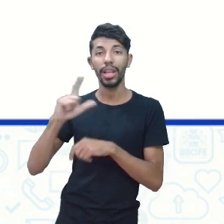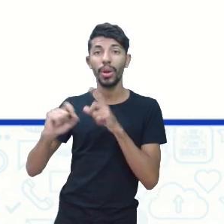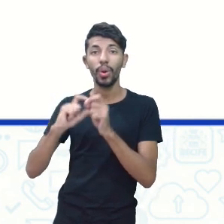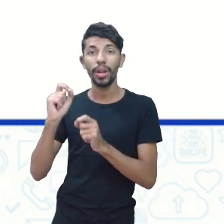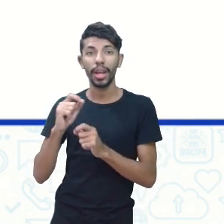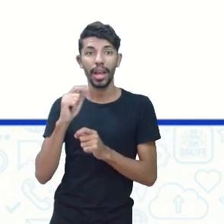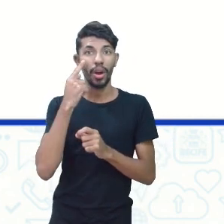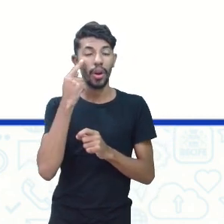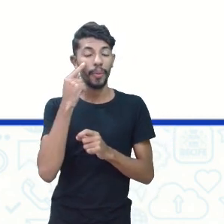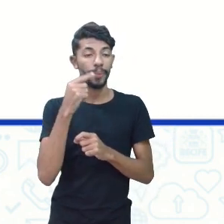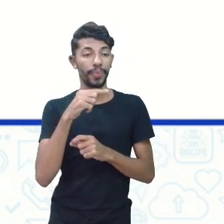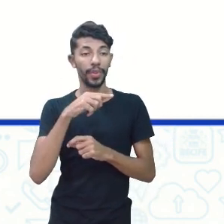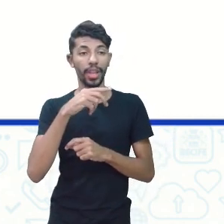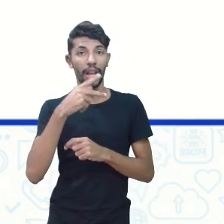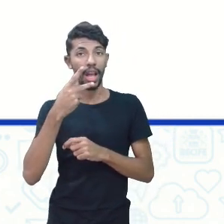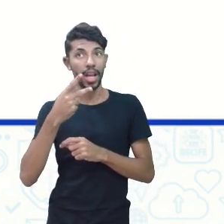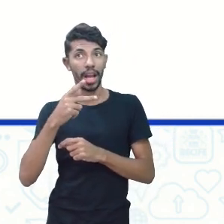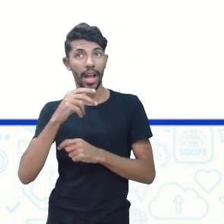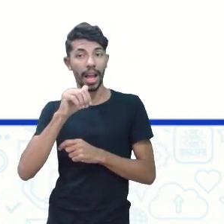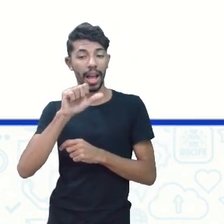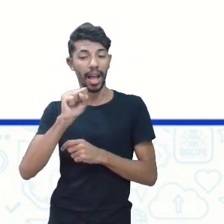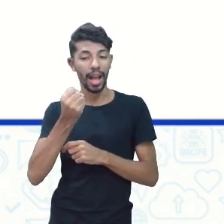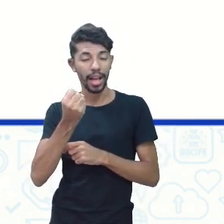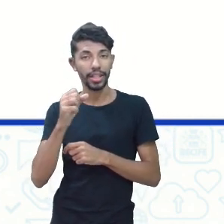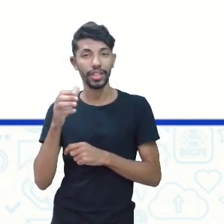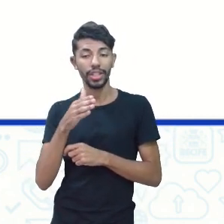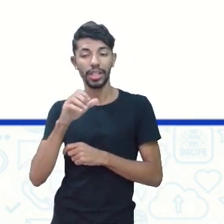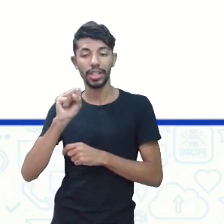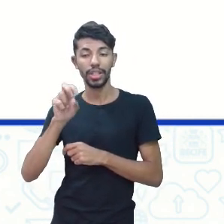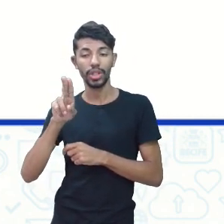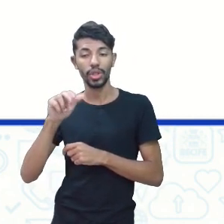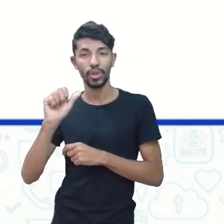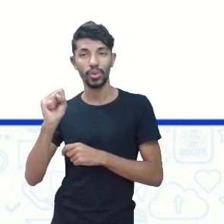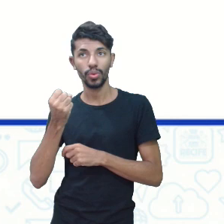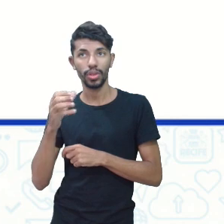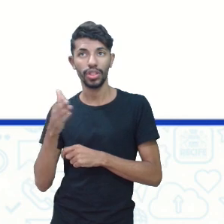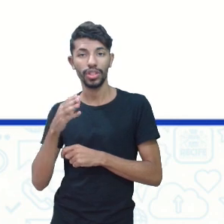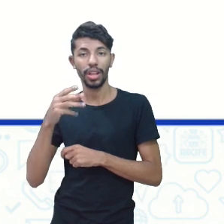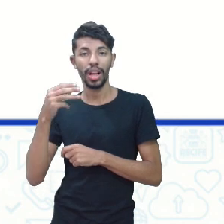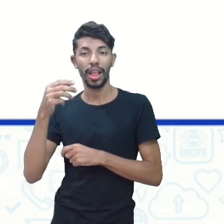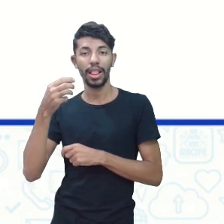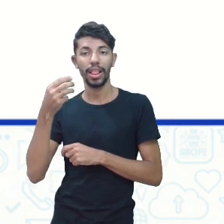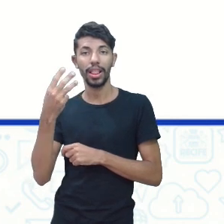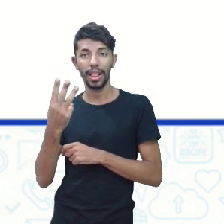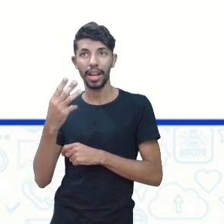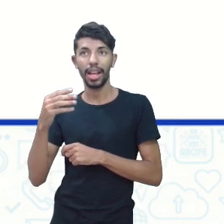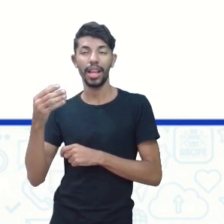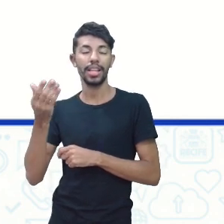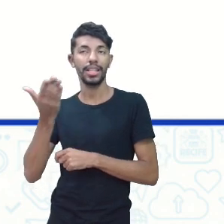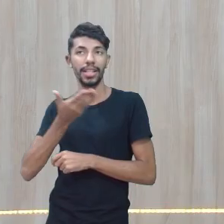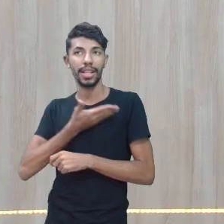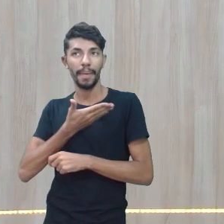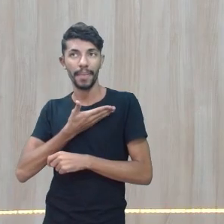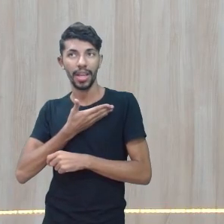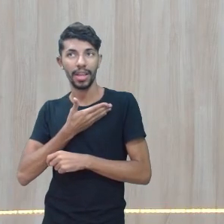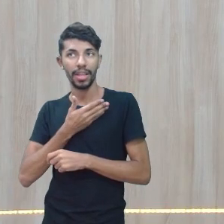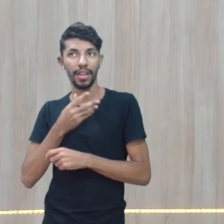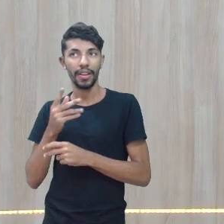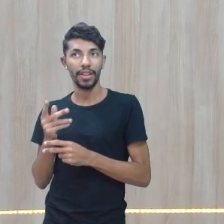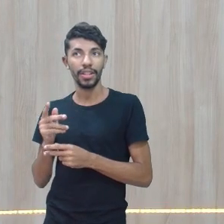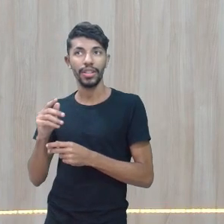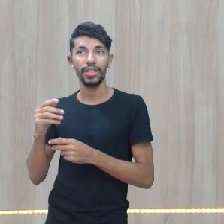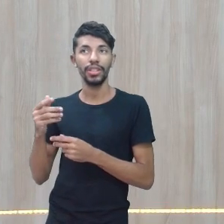americanas nos visitarão em dezembro. Visitarão quando? Em dezembro. Não tem também esta